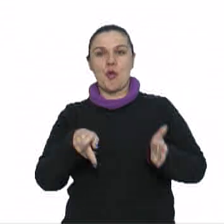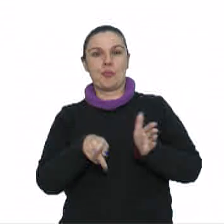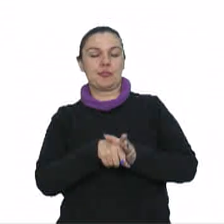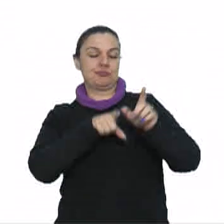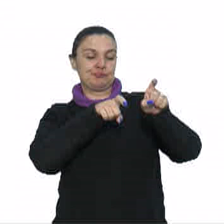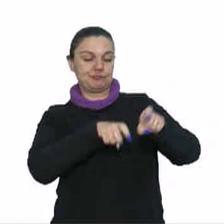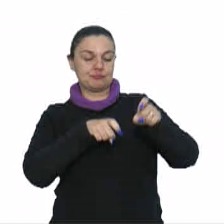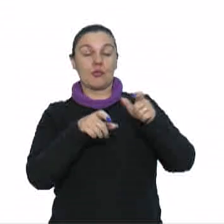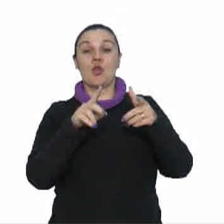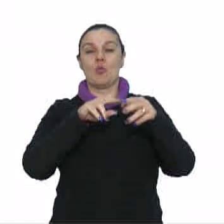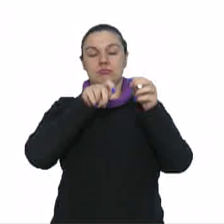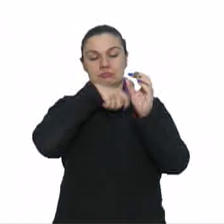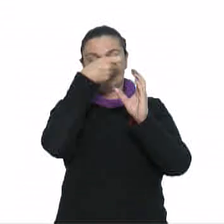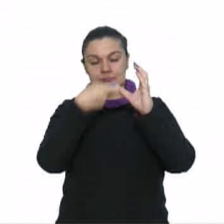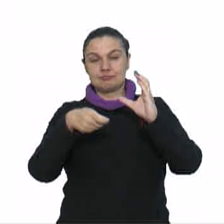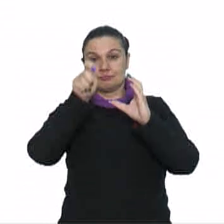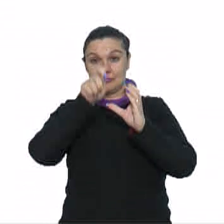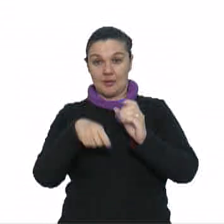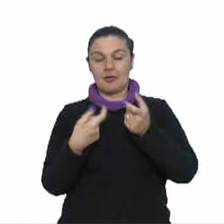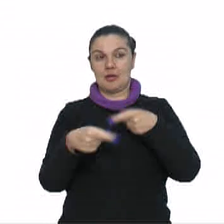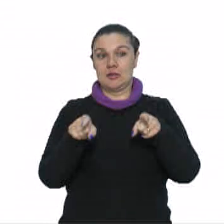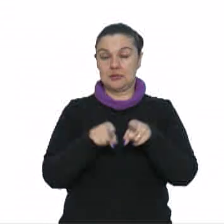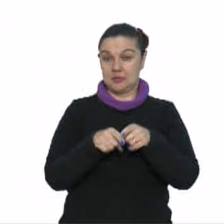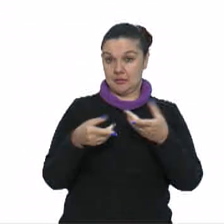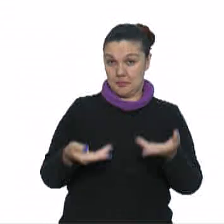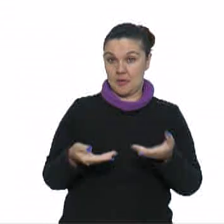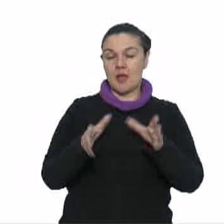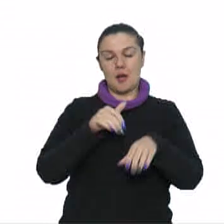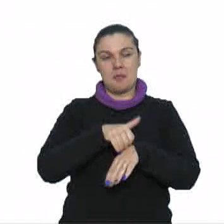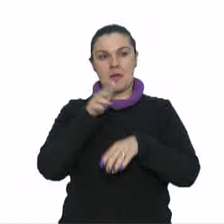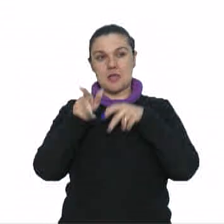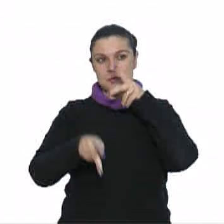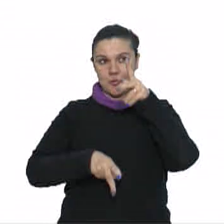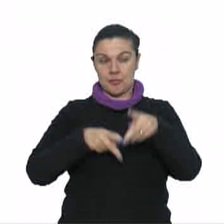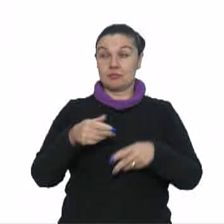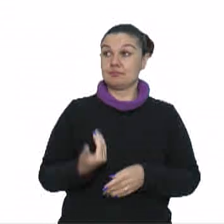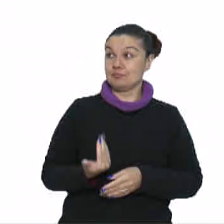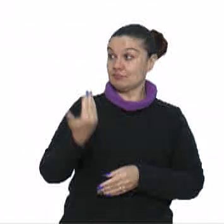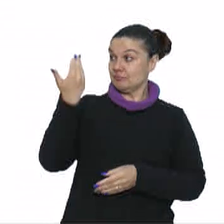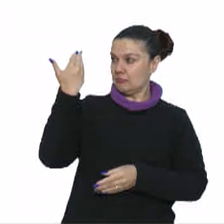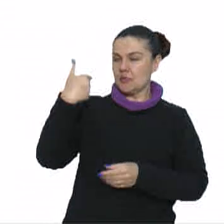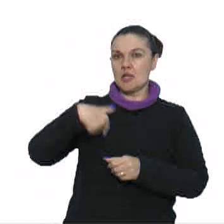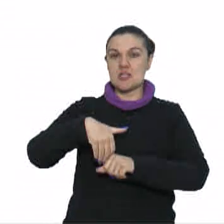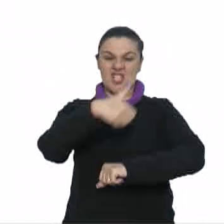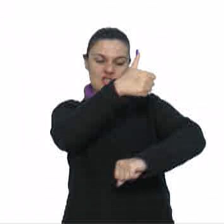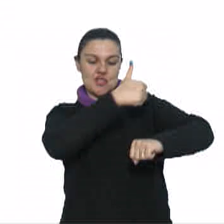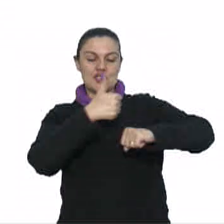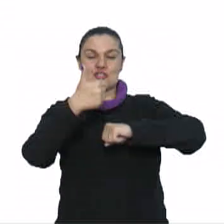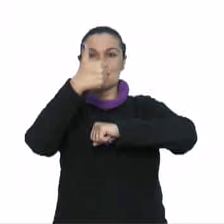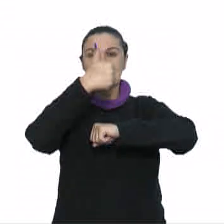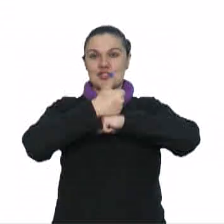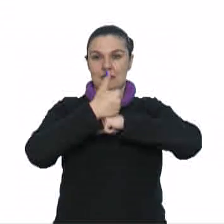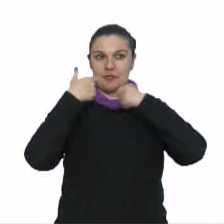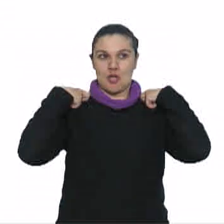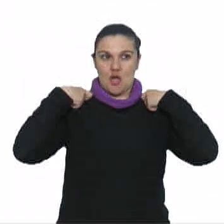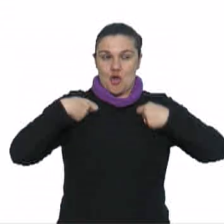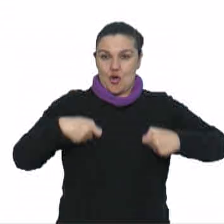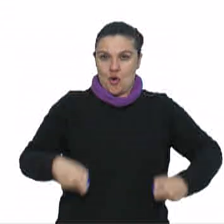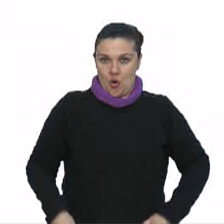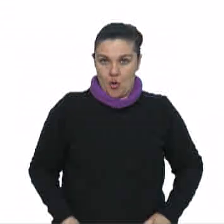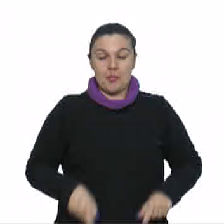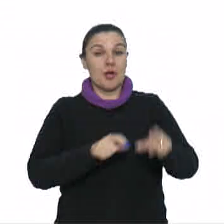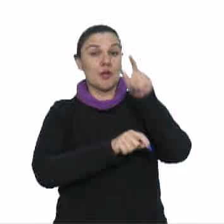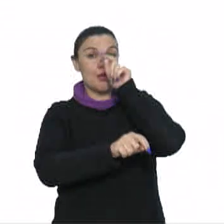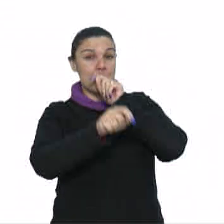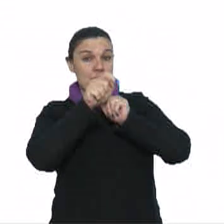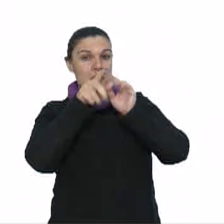população, né? Aqui eu trouxe para você uma imagem do guerreiro jaguar, elite militar azteca, uma vestimenta de ritual de